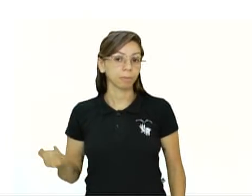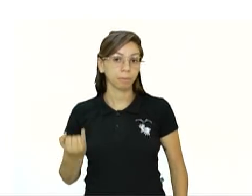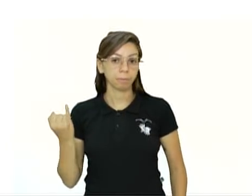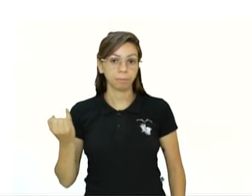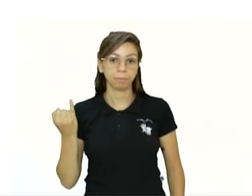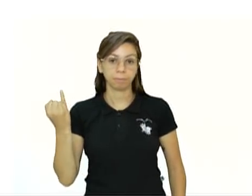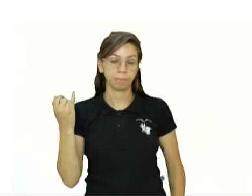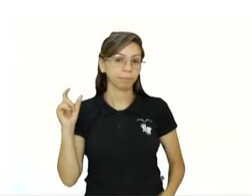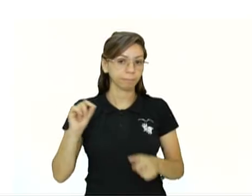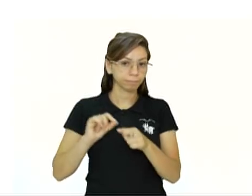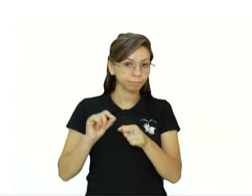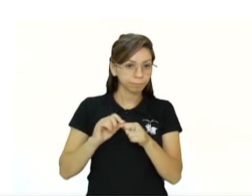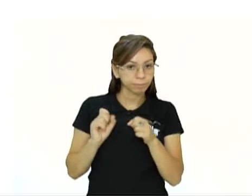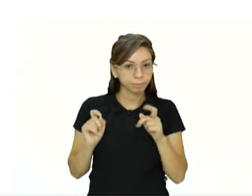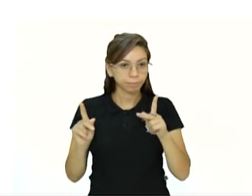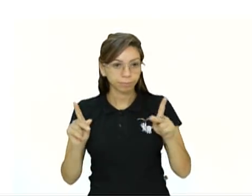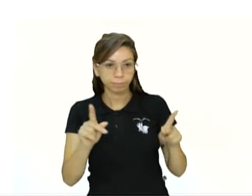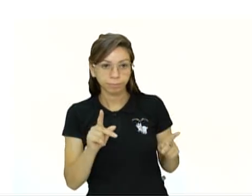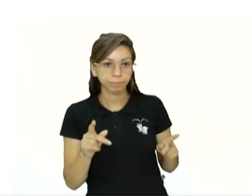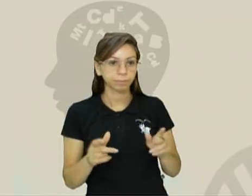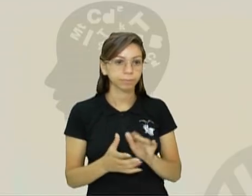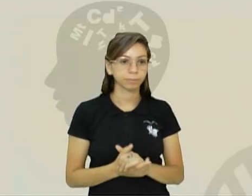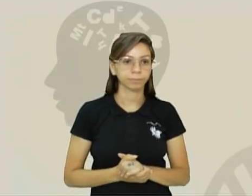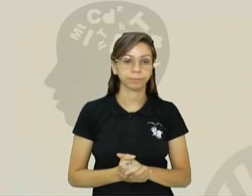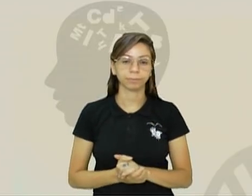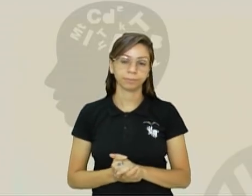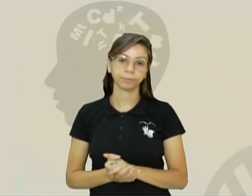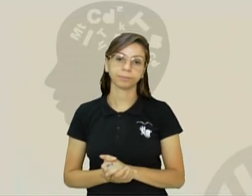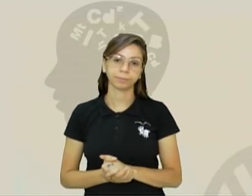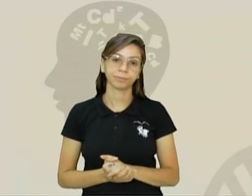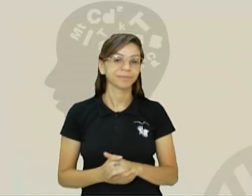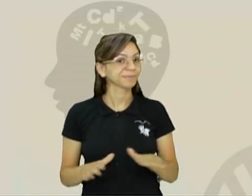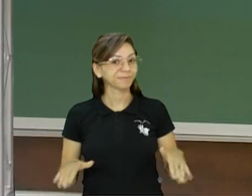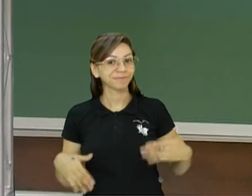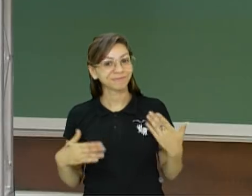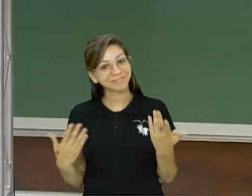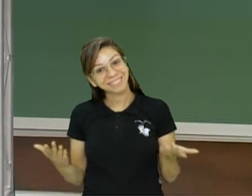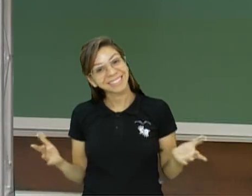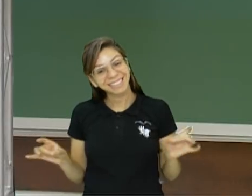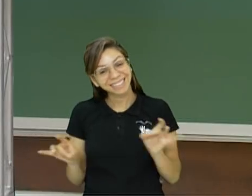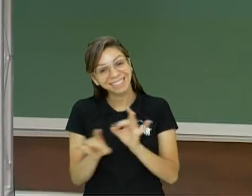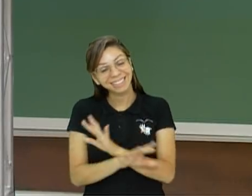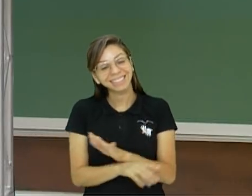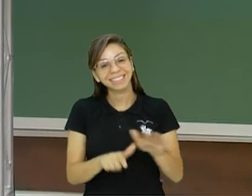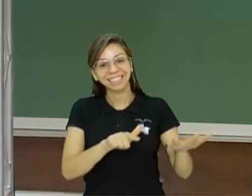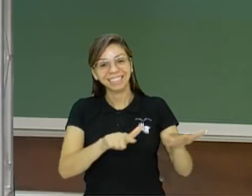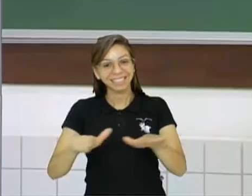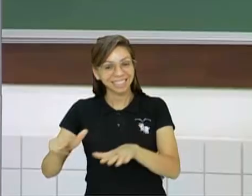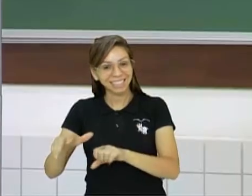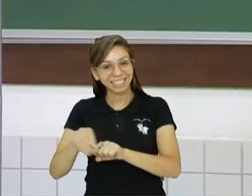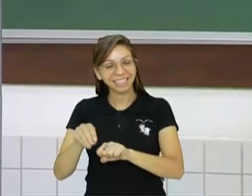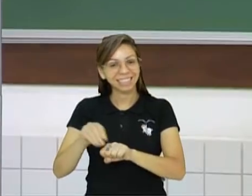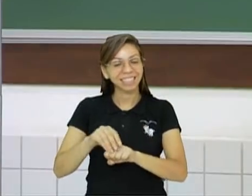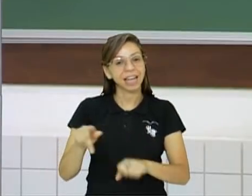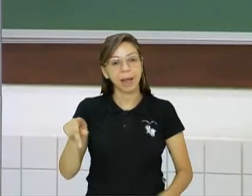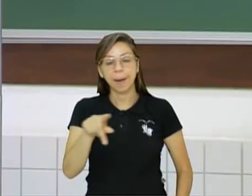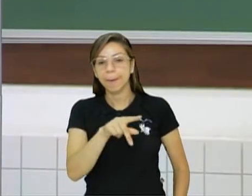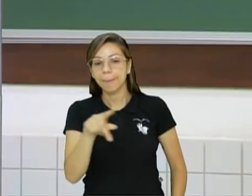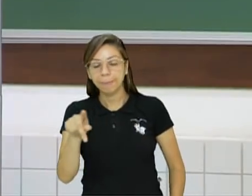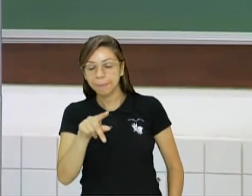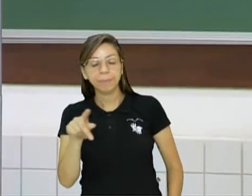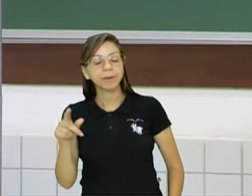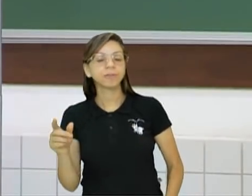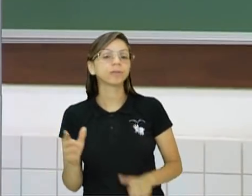vocês fazerem, tá bom? Então, é isso, Semana do Conhecimento, a prof vai